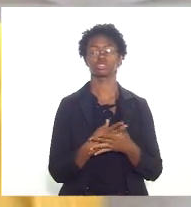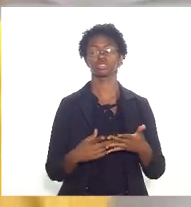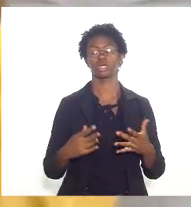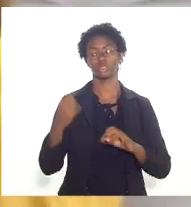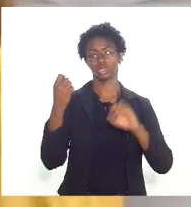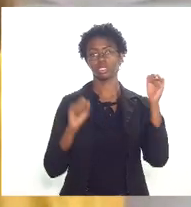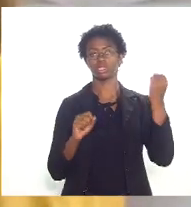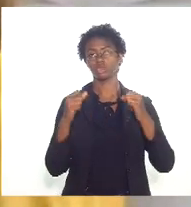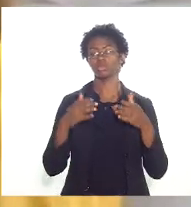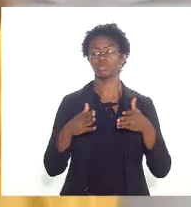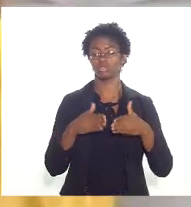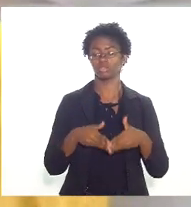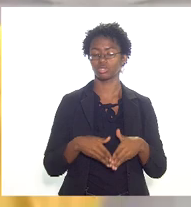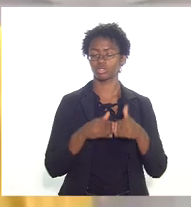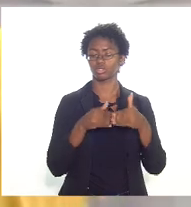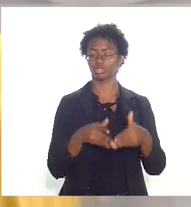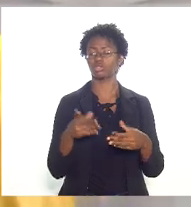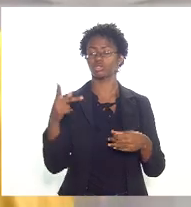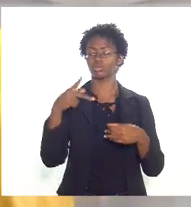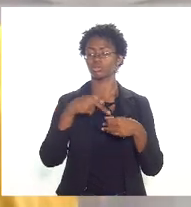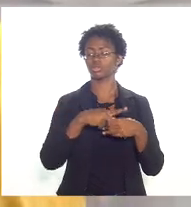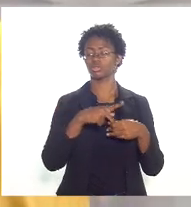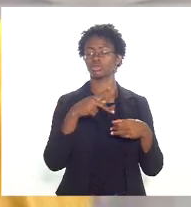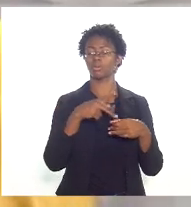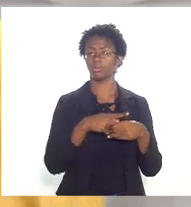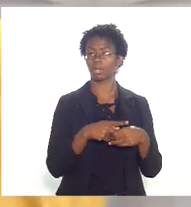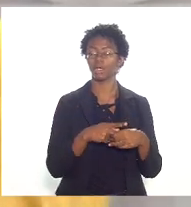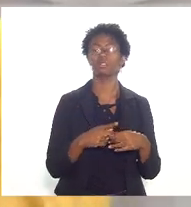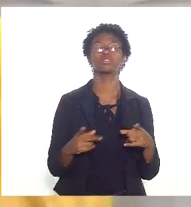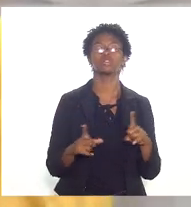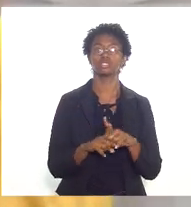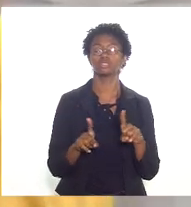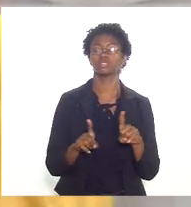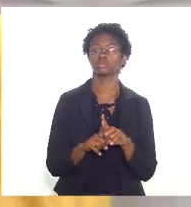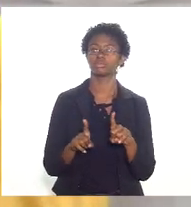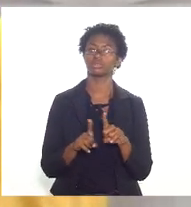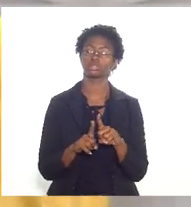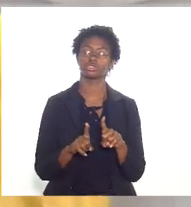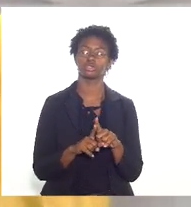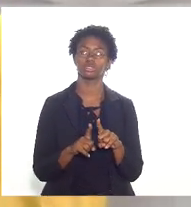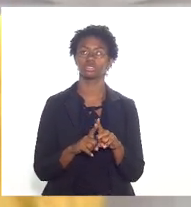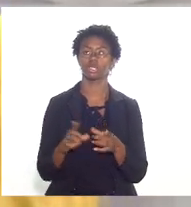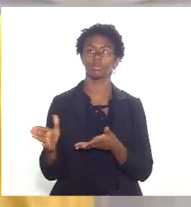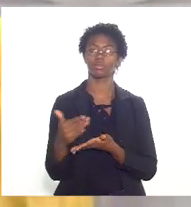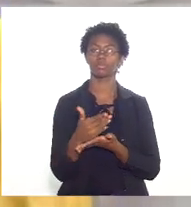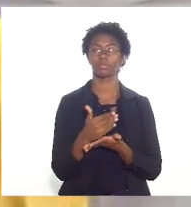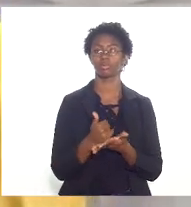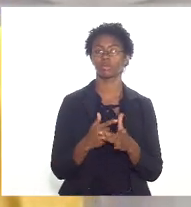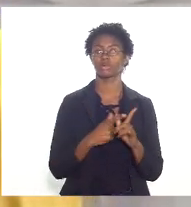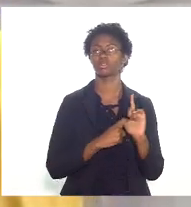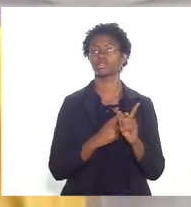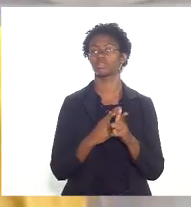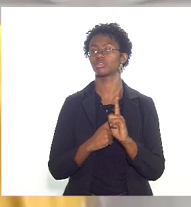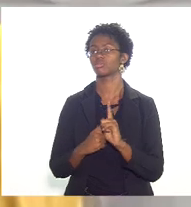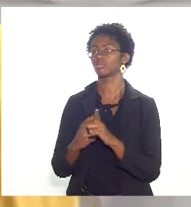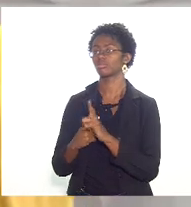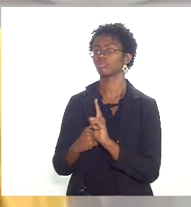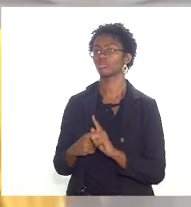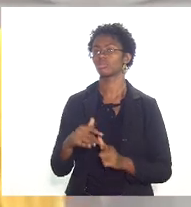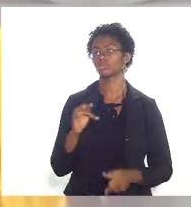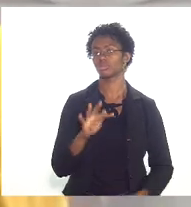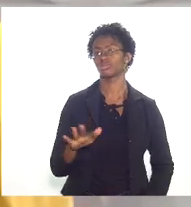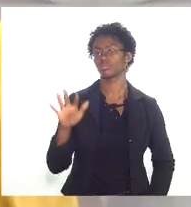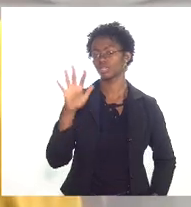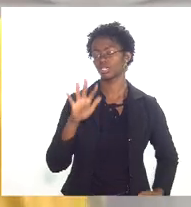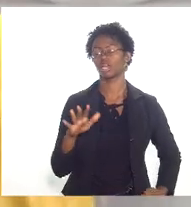o que tá acontecendo com a Petrobras O que tá acontecendo com arrecadação dos impostos federais onde o estado do